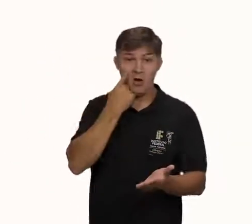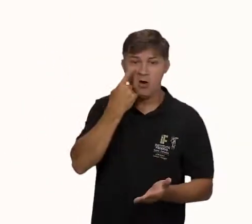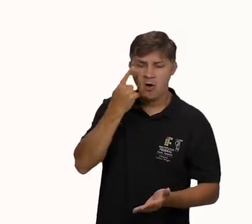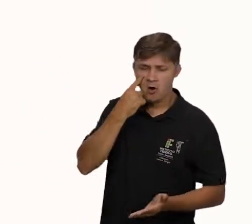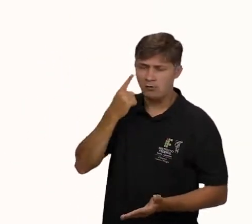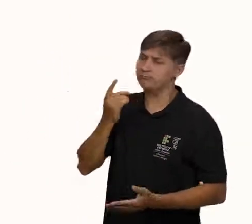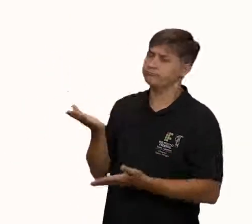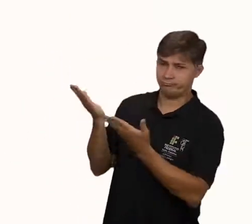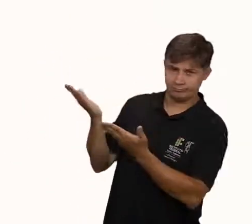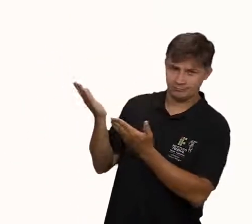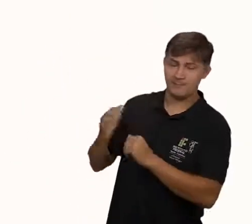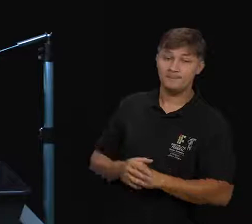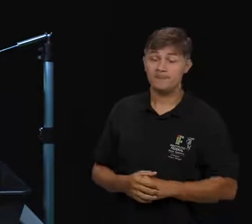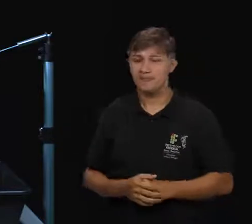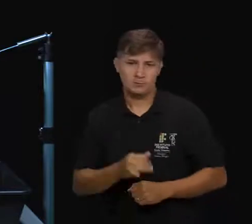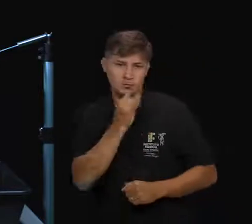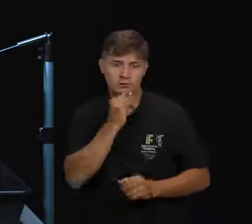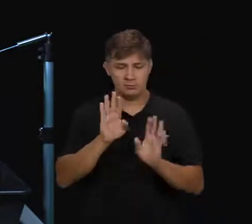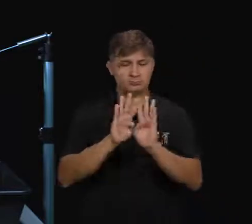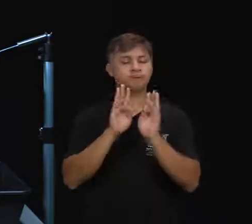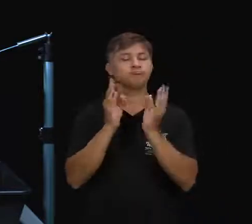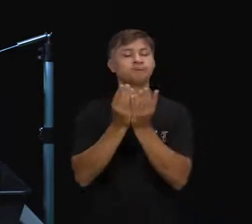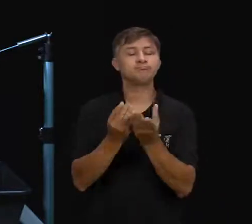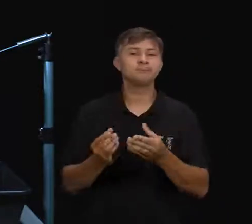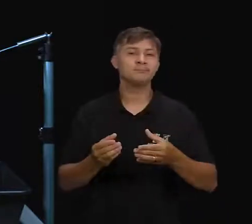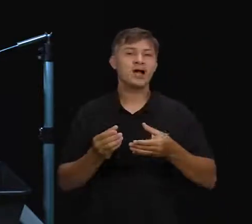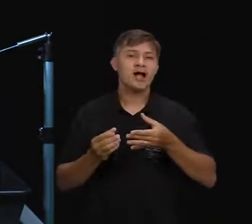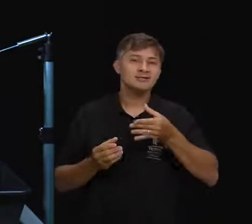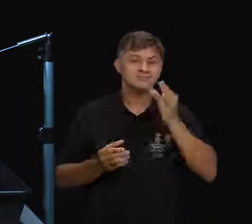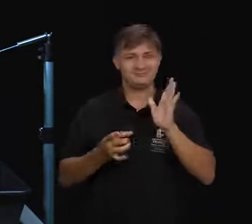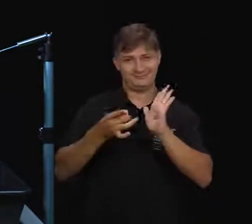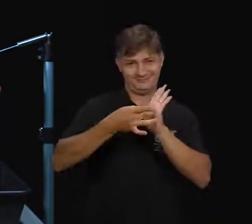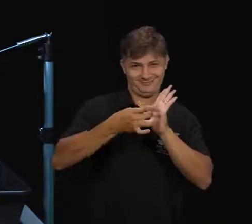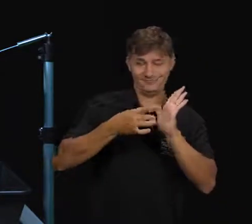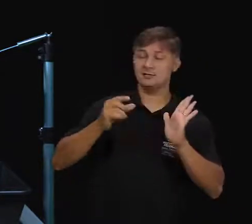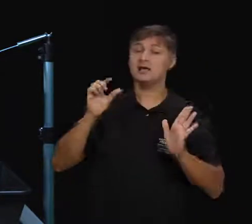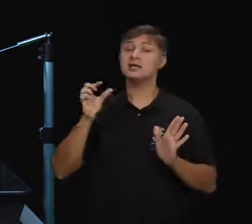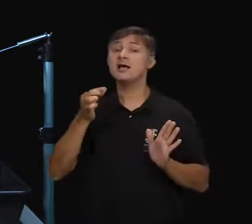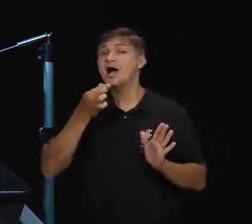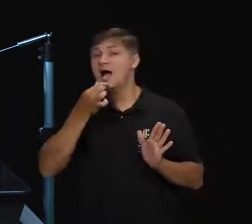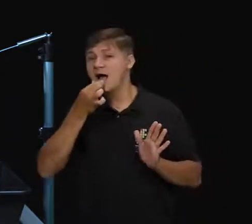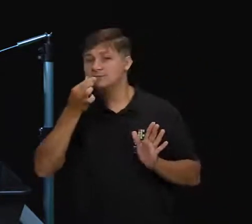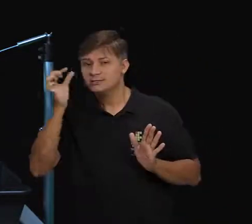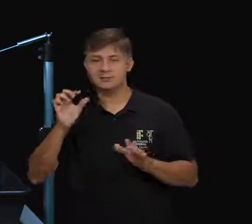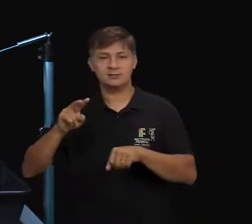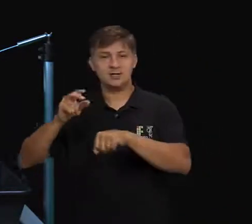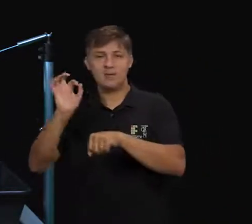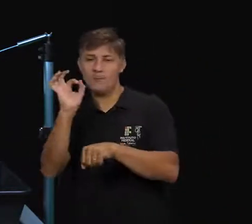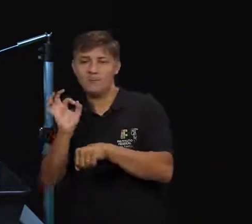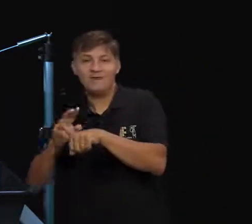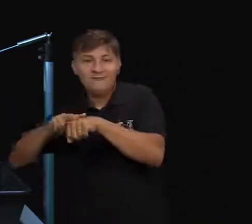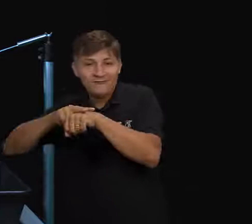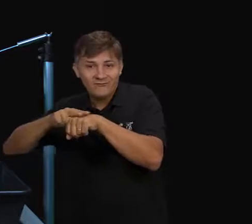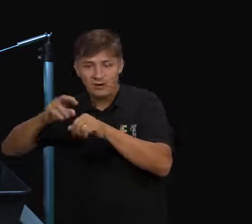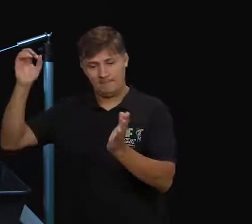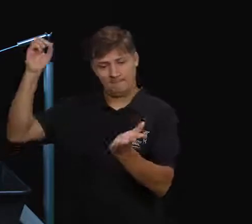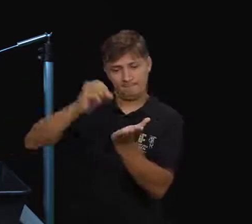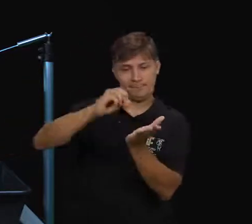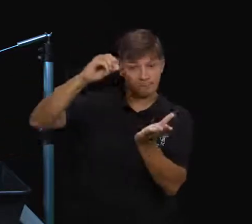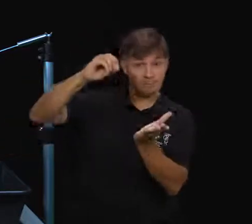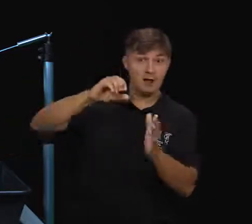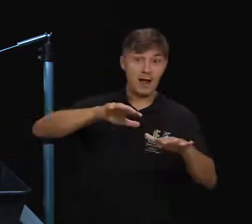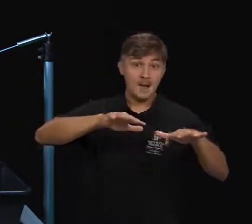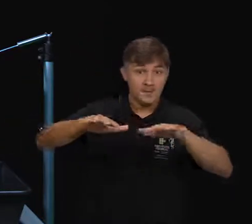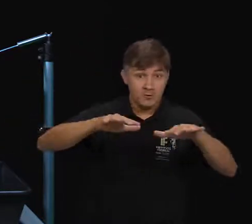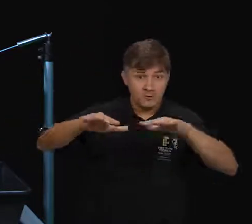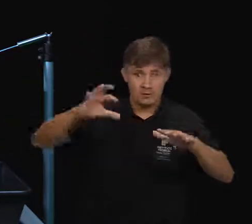Então, sei lá, eu tenho uma taça de martini que eu jogo uma azeitona, uma cereja, né? Então, aquele movimento ali que